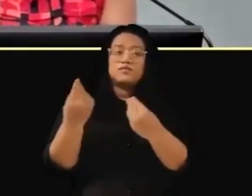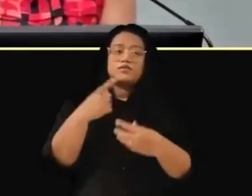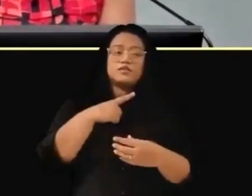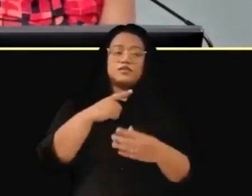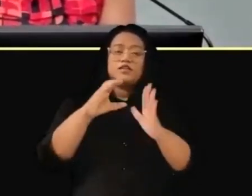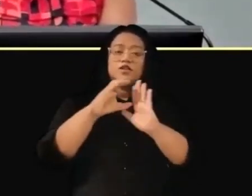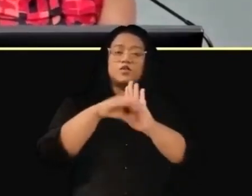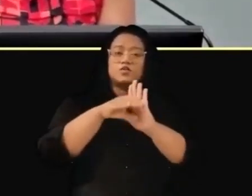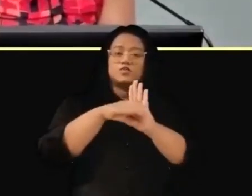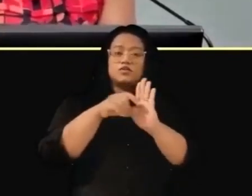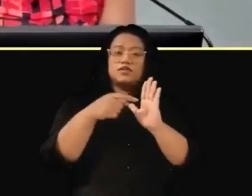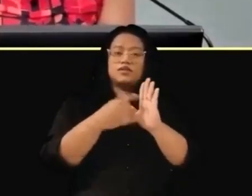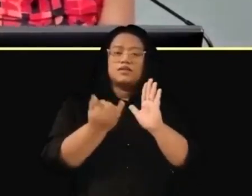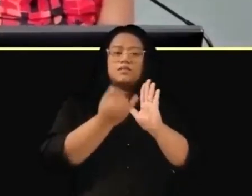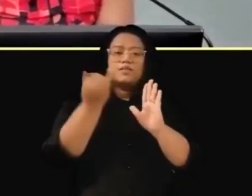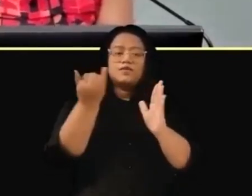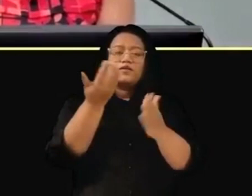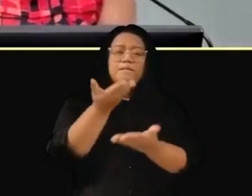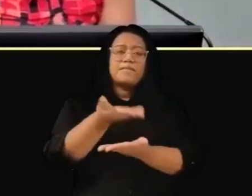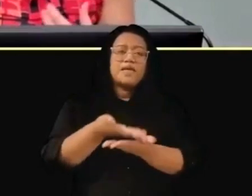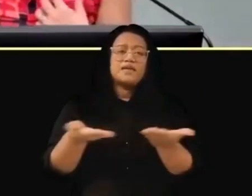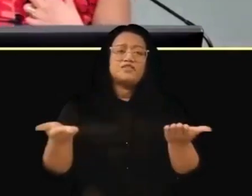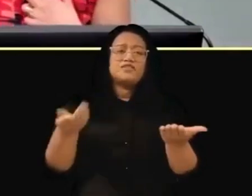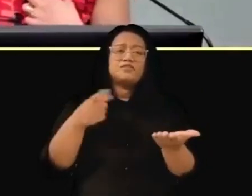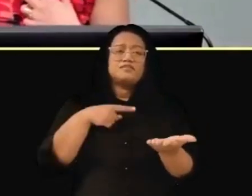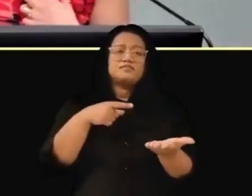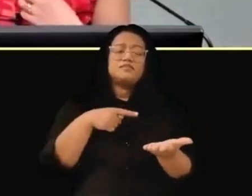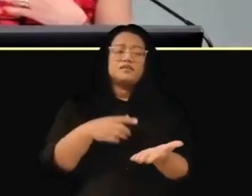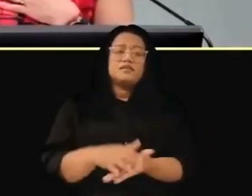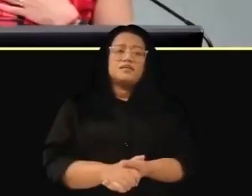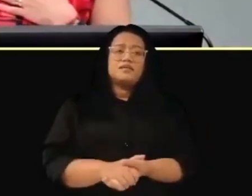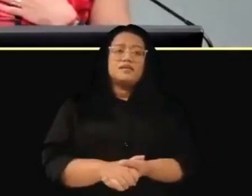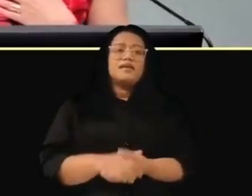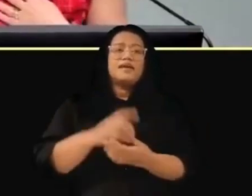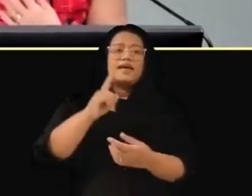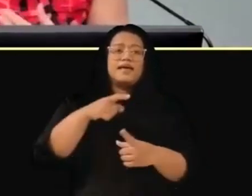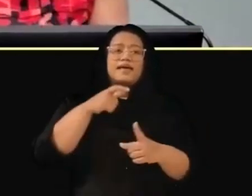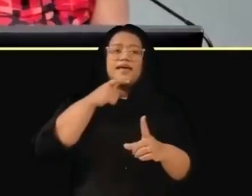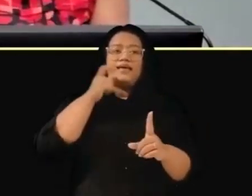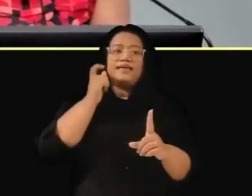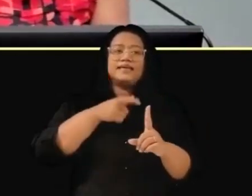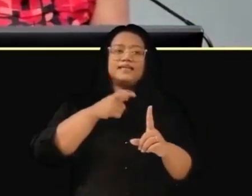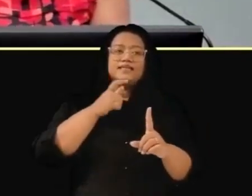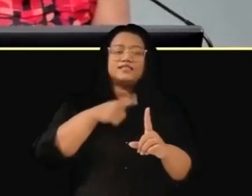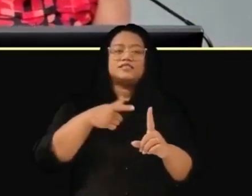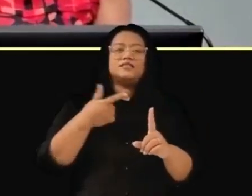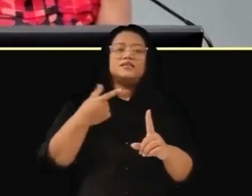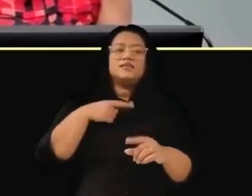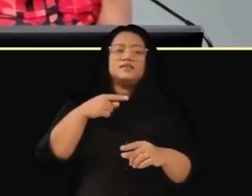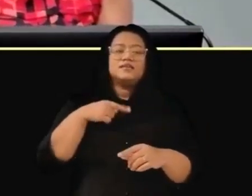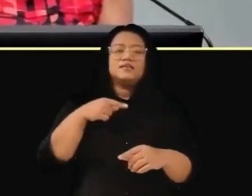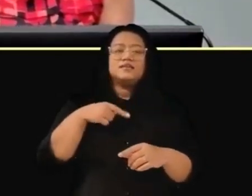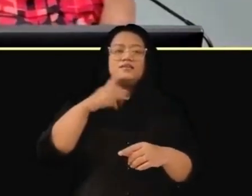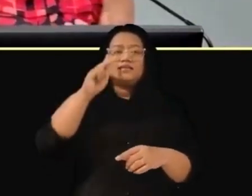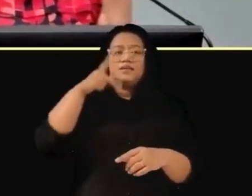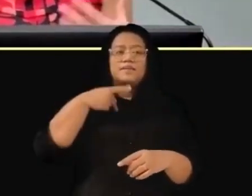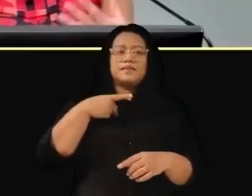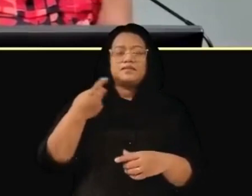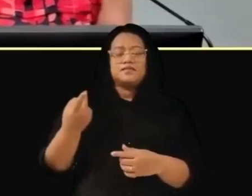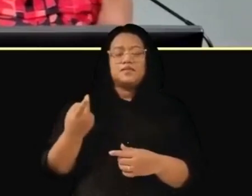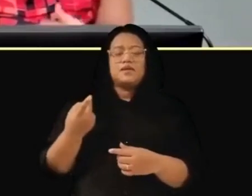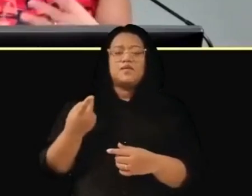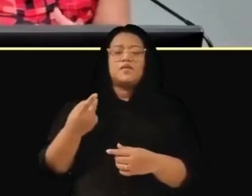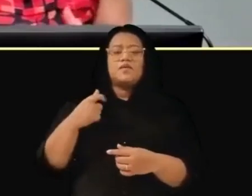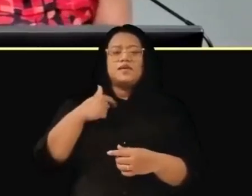acabam ficando perdidos. É importante, sim, é uma crítica que eu faço a mim mesma, e sempre que eu tenho oportunidade eu gosto